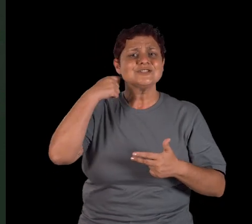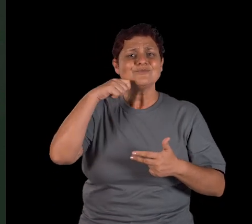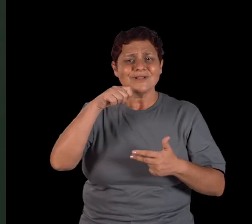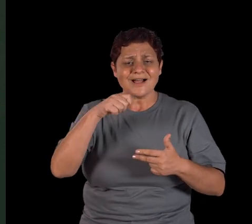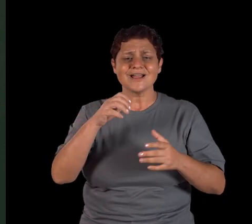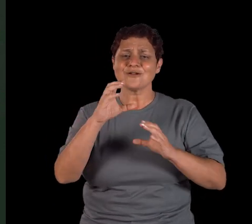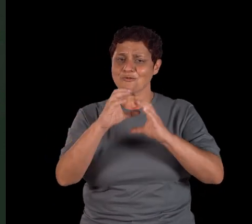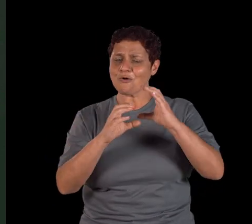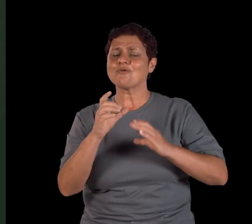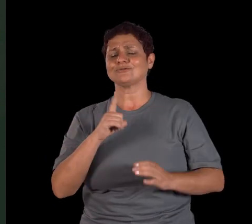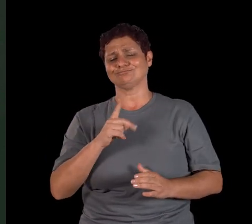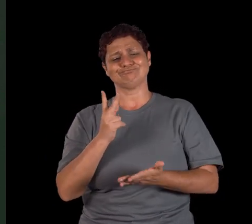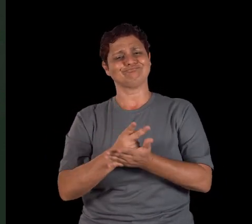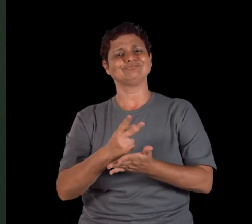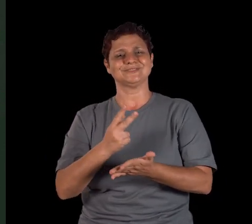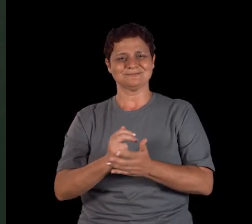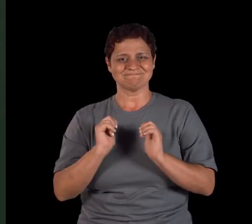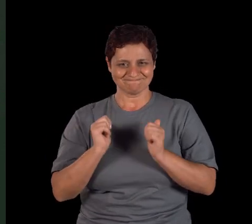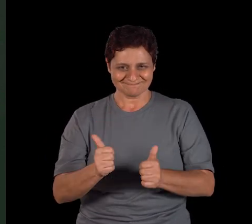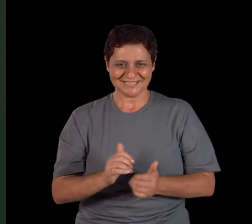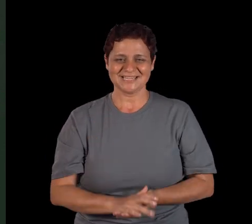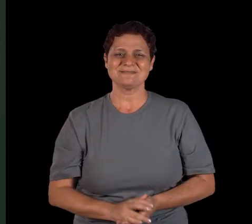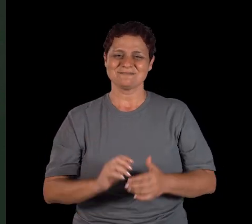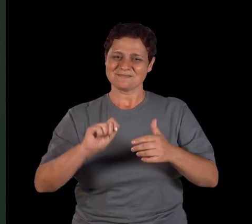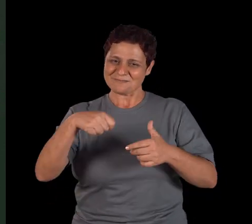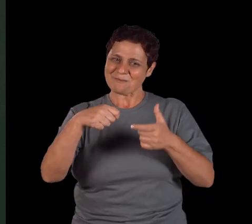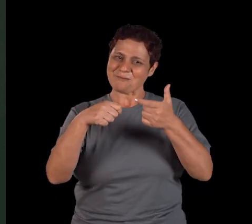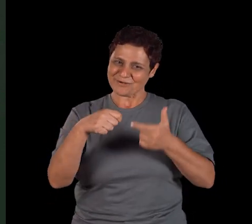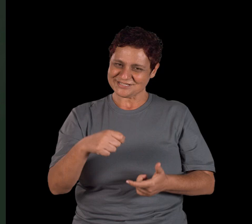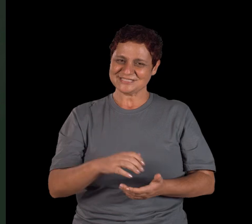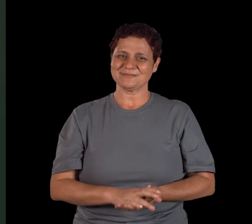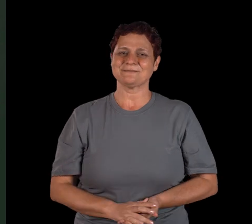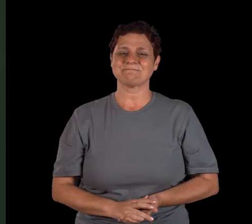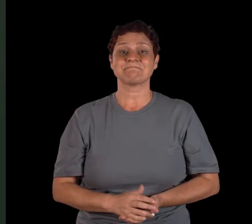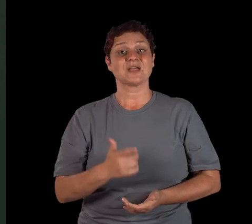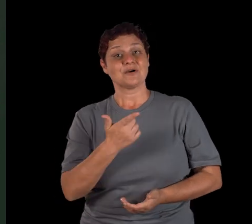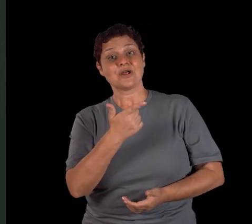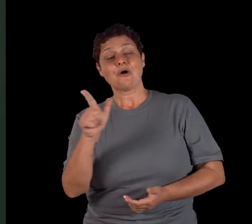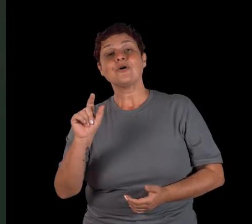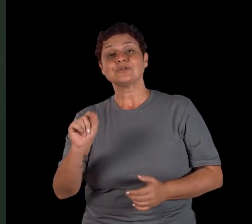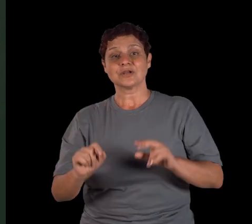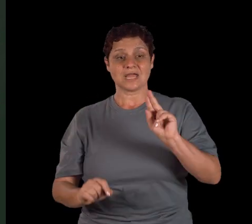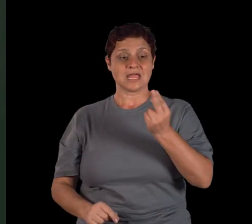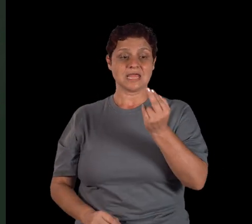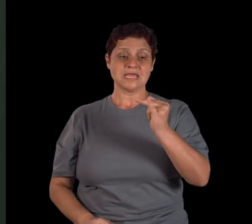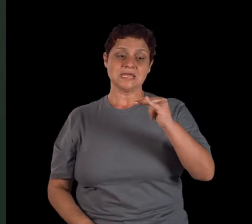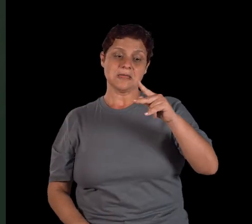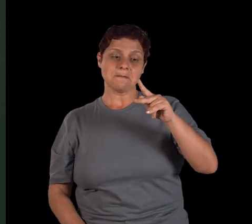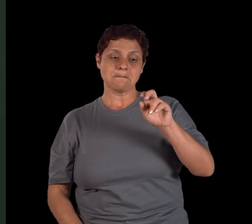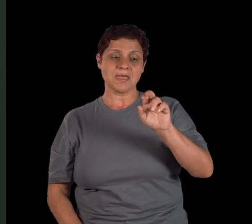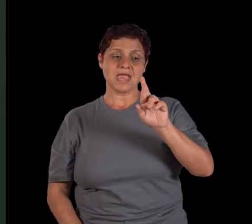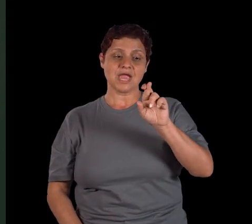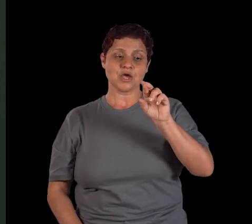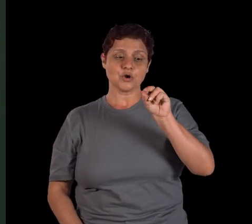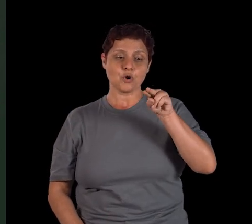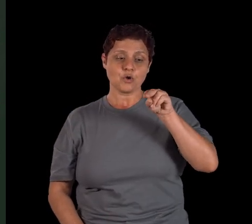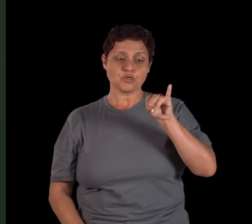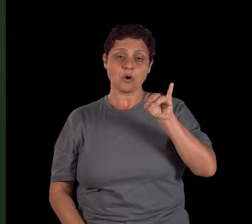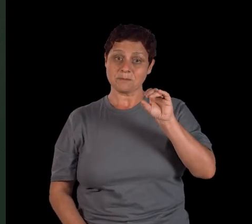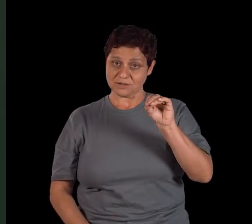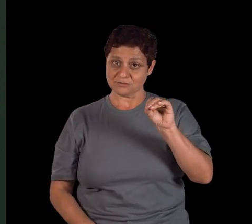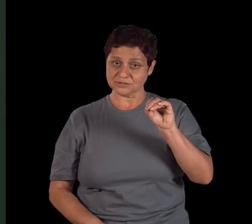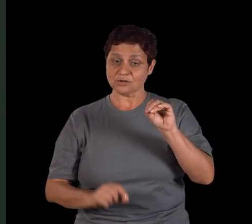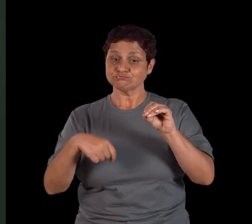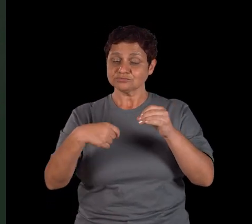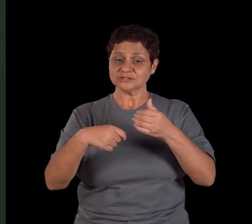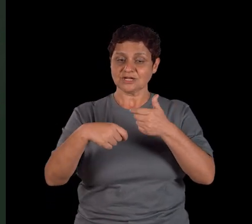concursos. Maravilha? Polissemia. Muito bom. Hiperonômio. O que é hiperonômio? Hiperonômio tem a ver